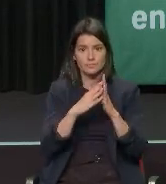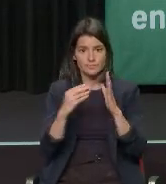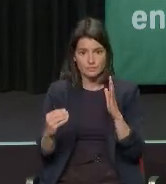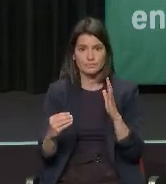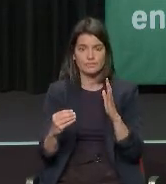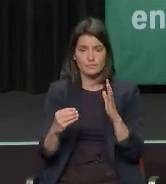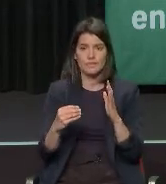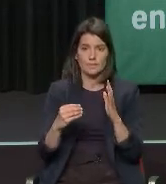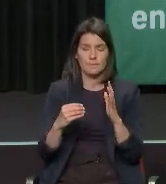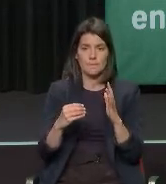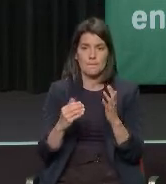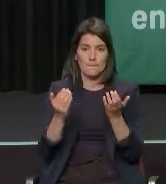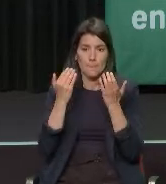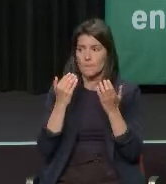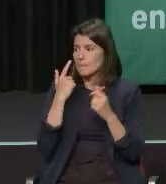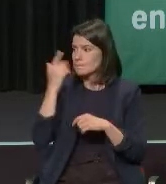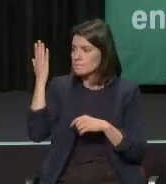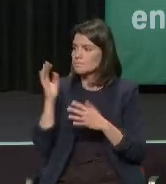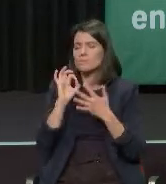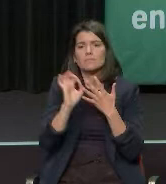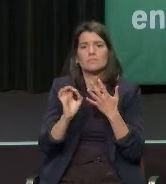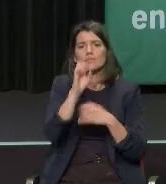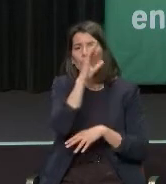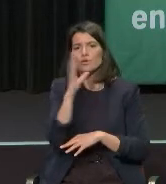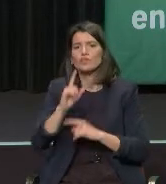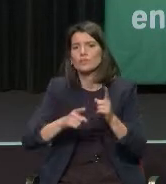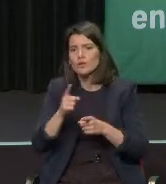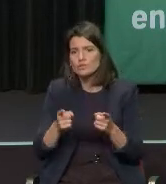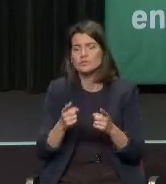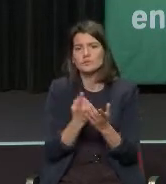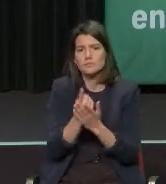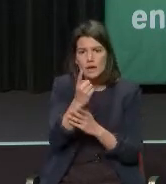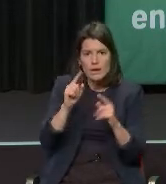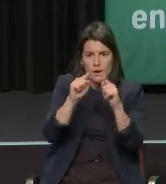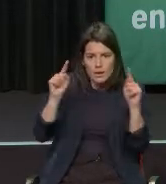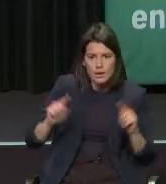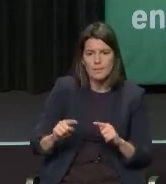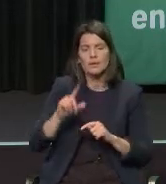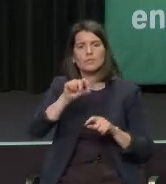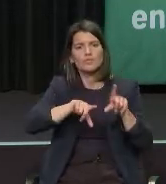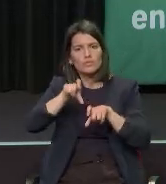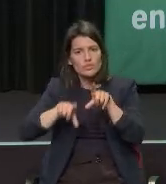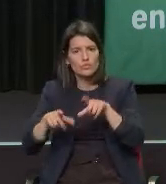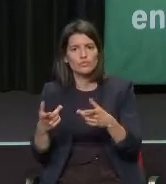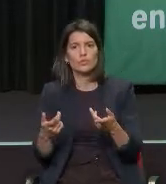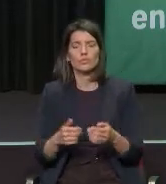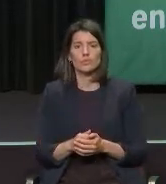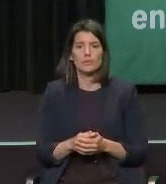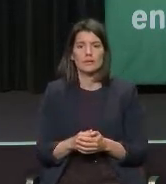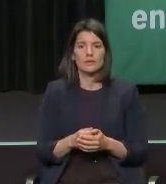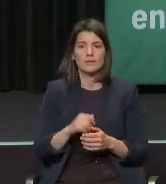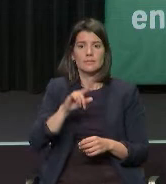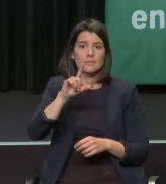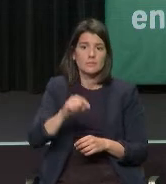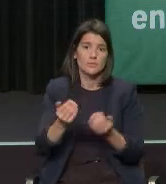portanto, estes dados que caracterizam a floresta, tanto do ponto de vista cartográfico, quer do ponto de vista estatístico, e a